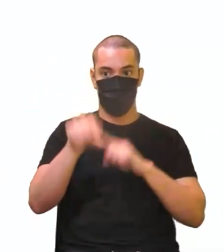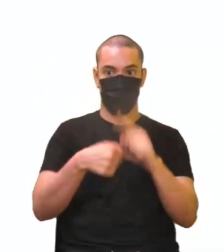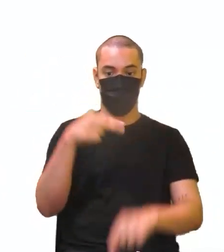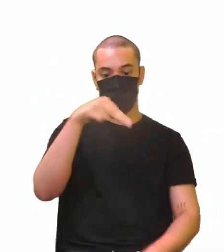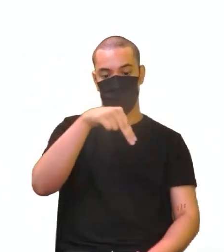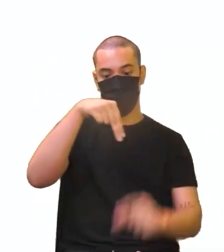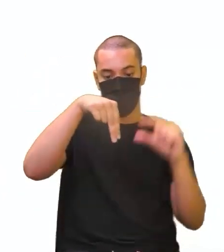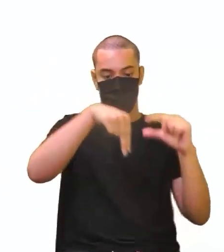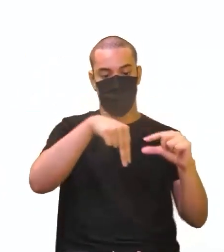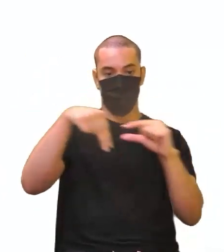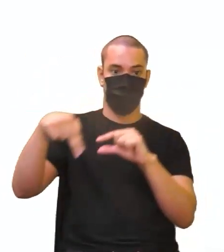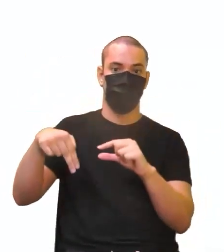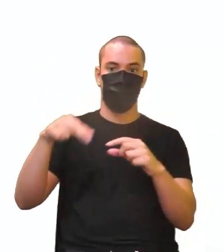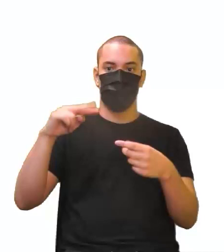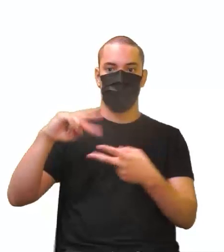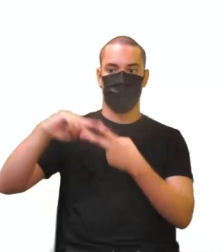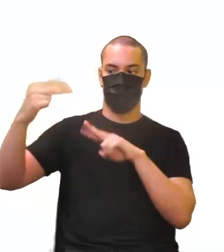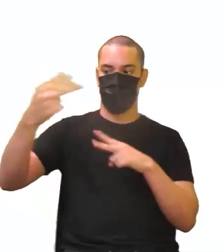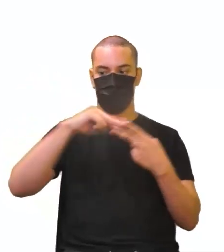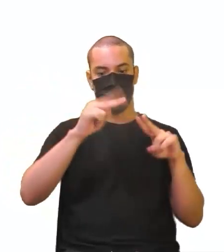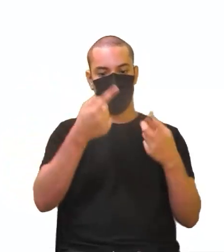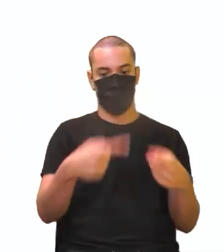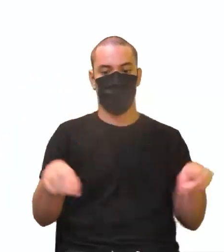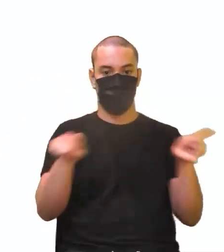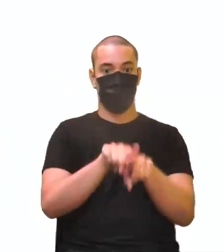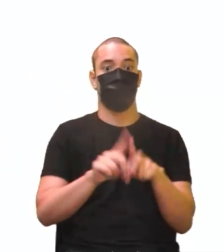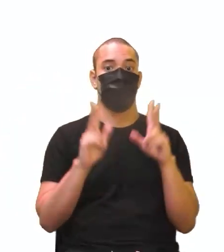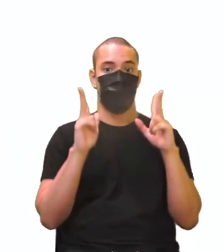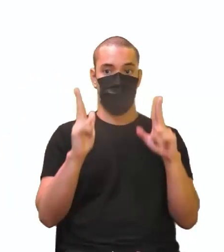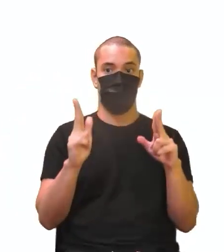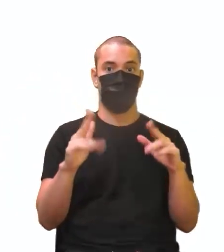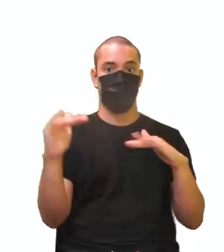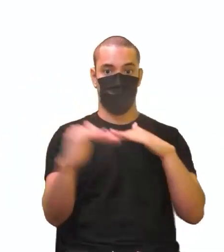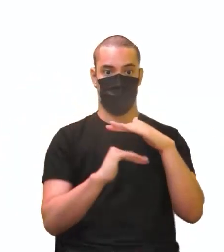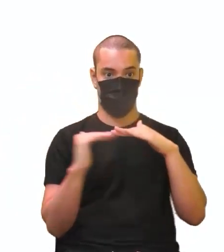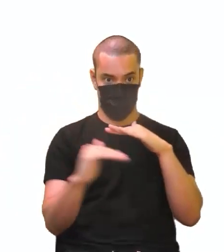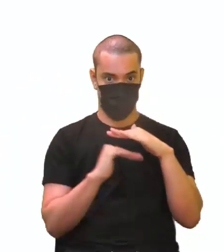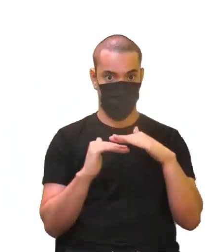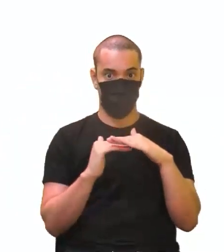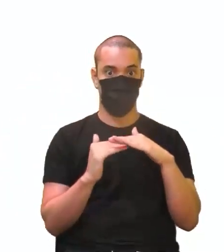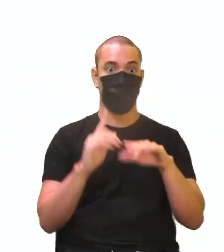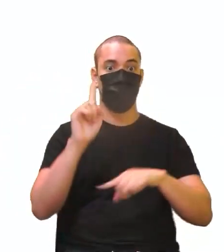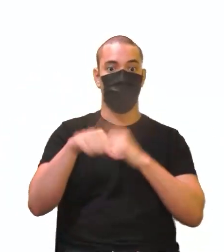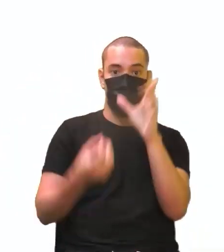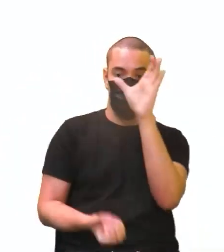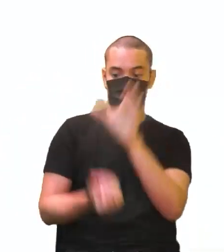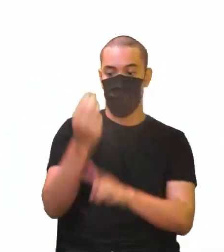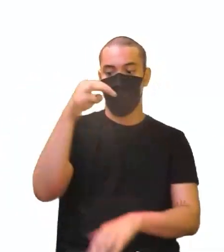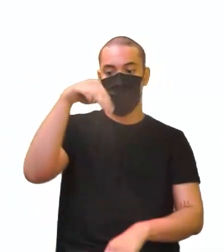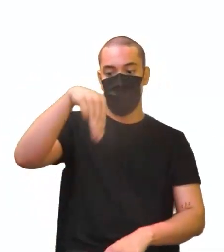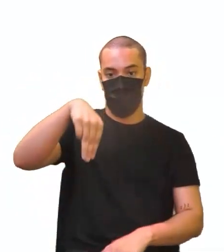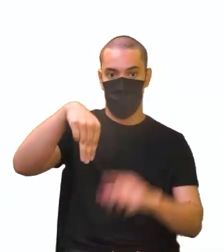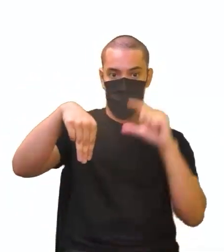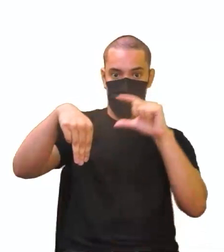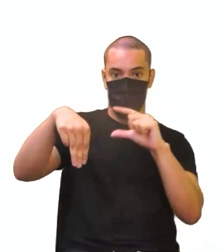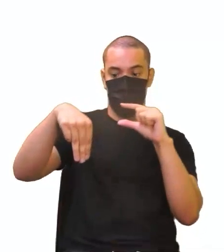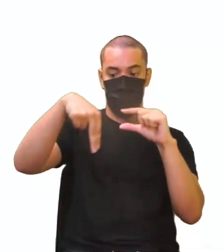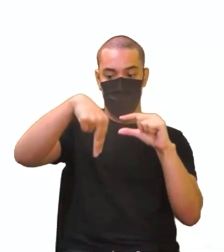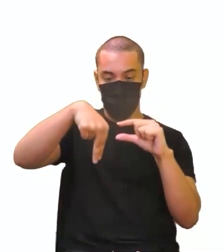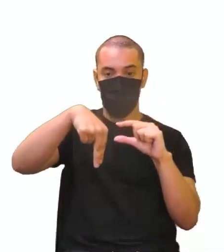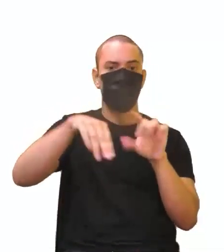Os descendentes deles foram MN, heterozigotos. Agora, qual é a probabilidade desse